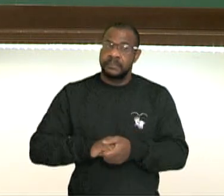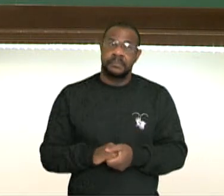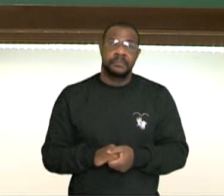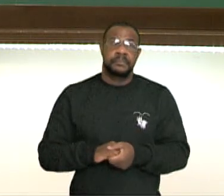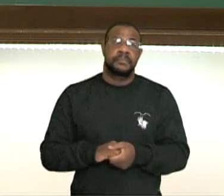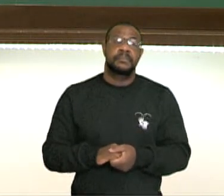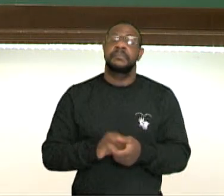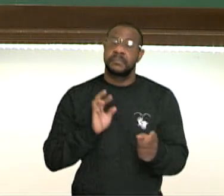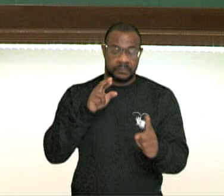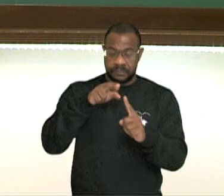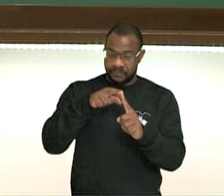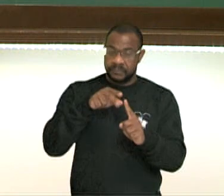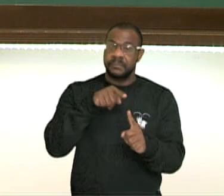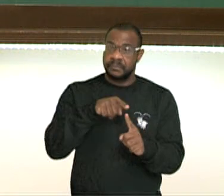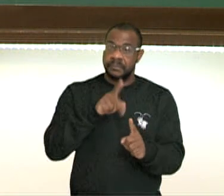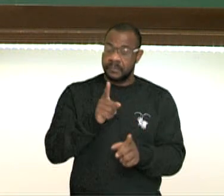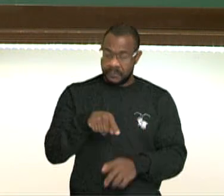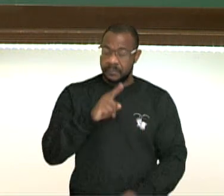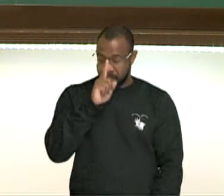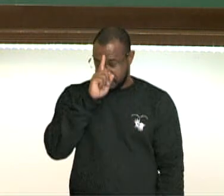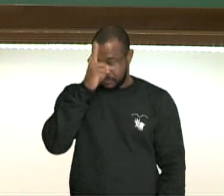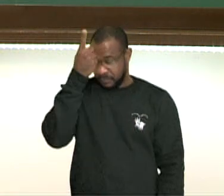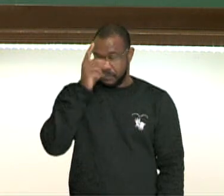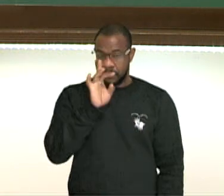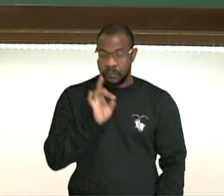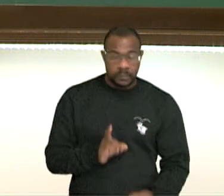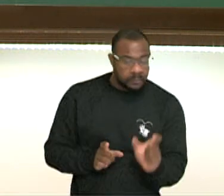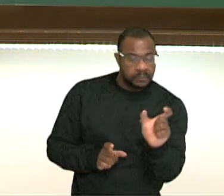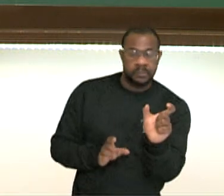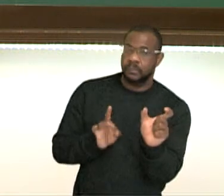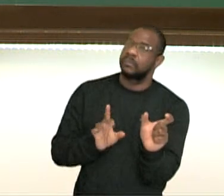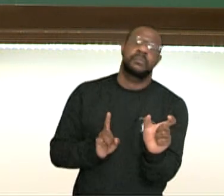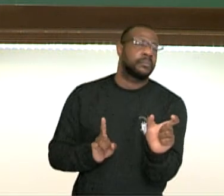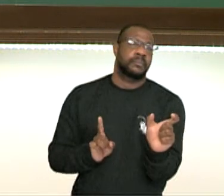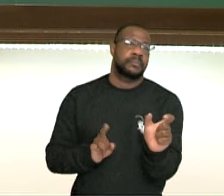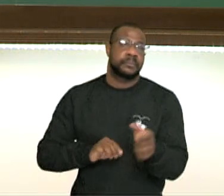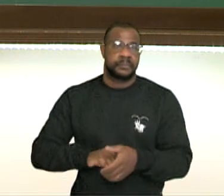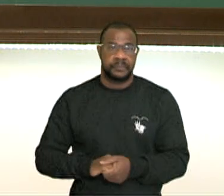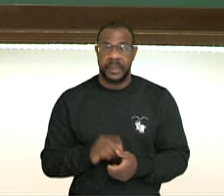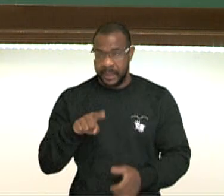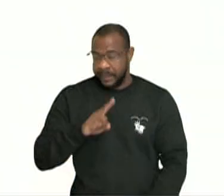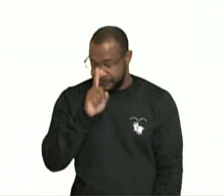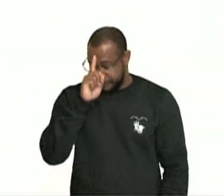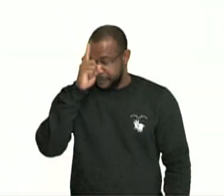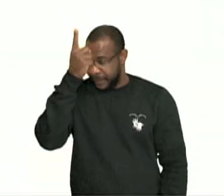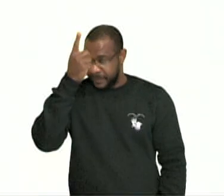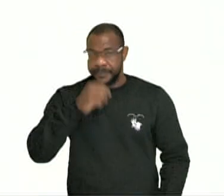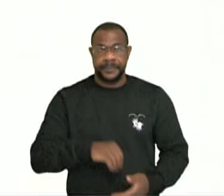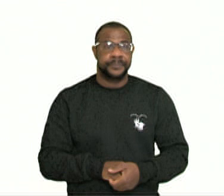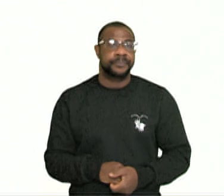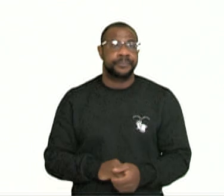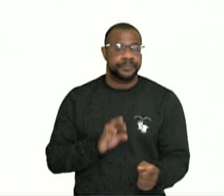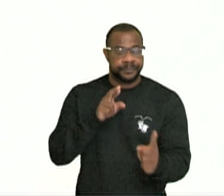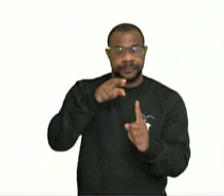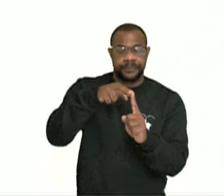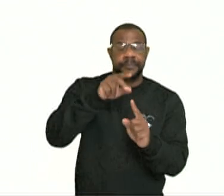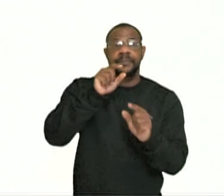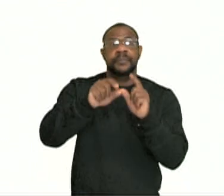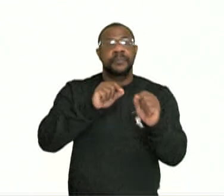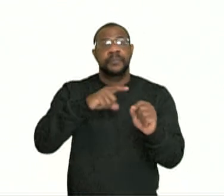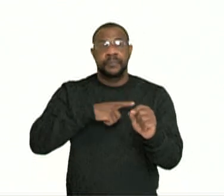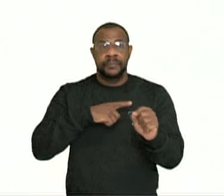tá? Remete a uma ideia e não uma palavra em si, ok? Então, o referente aqui retoma